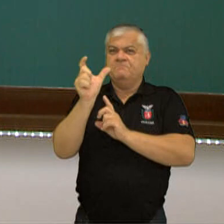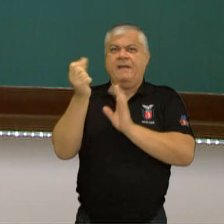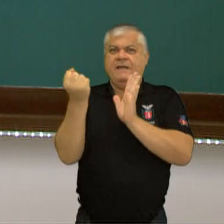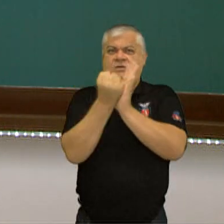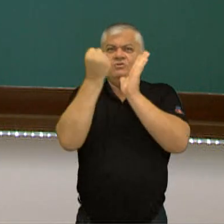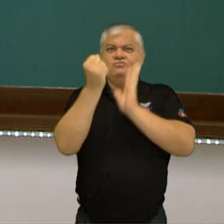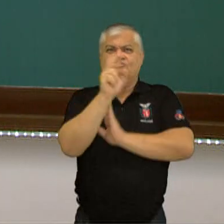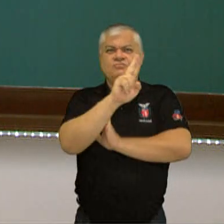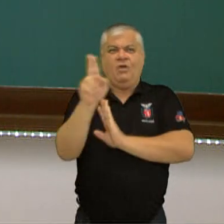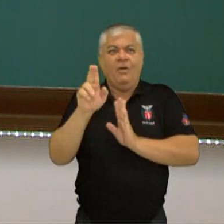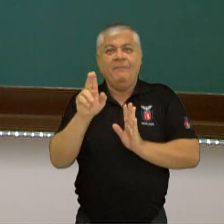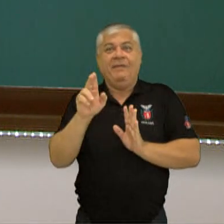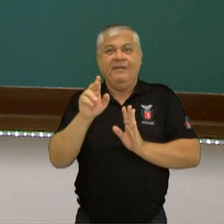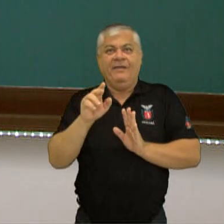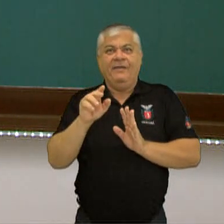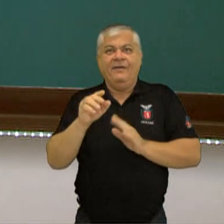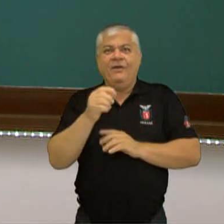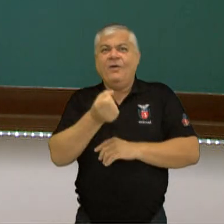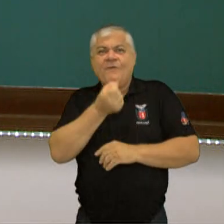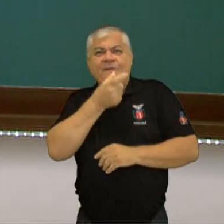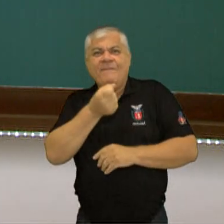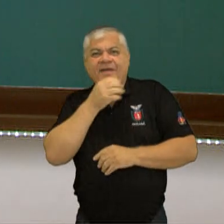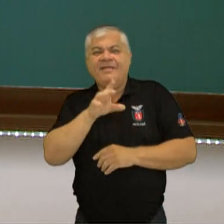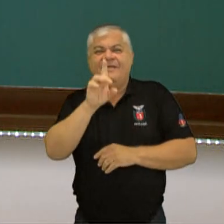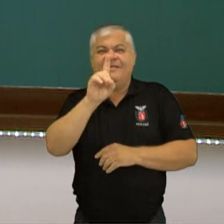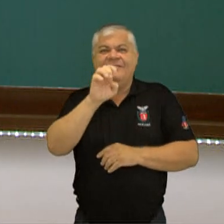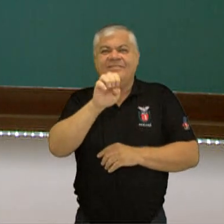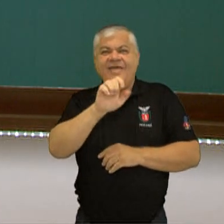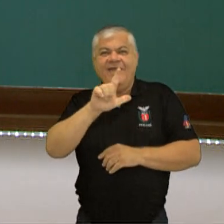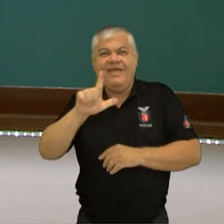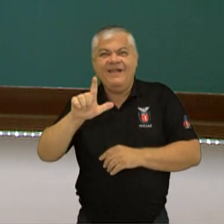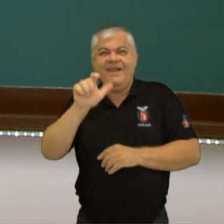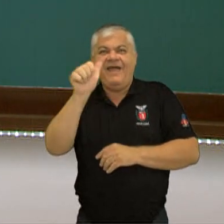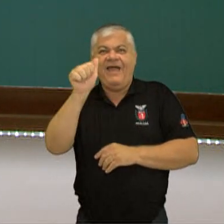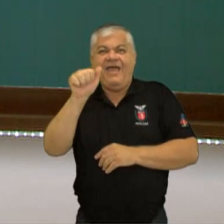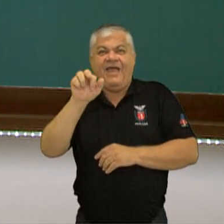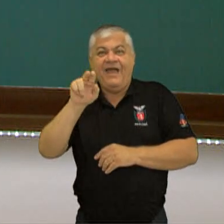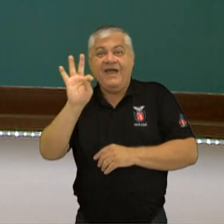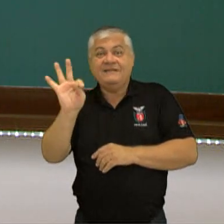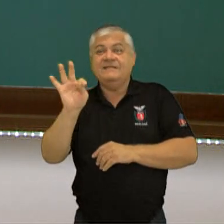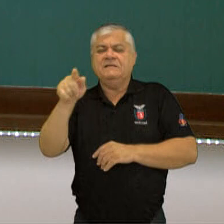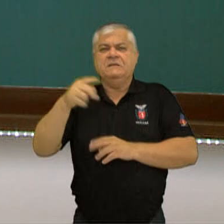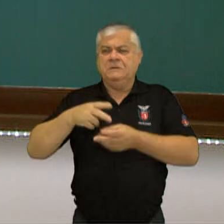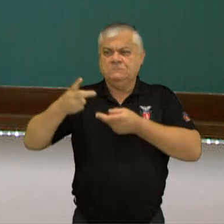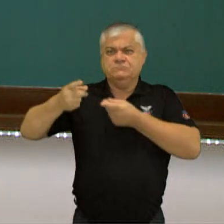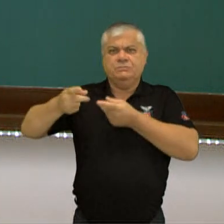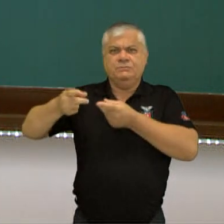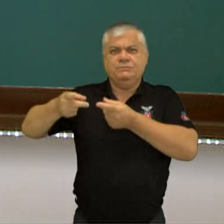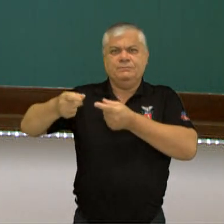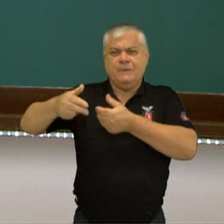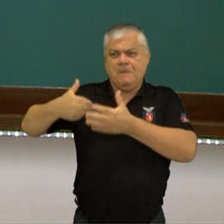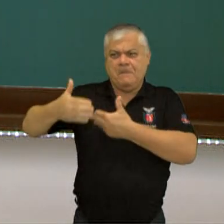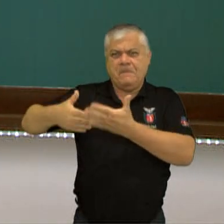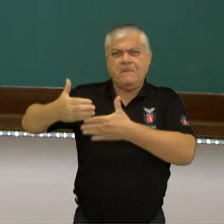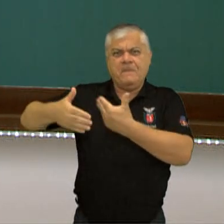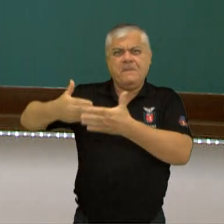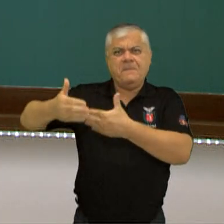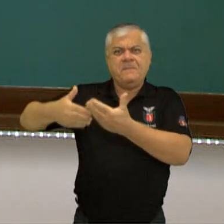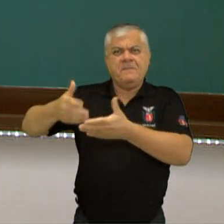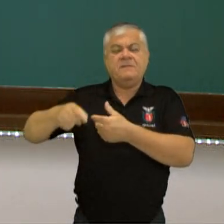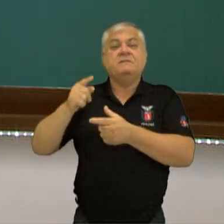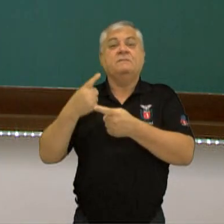a concepção do princípio da Comédia dell'arte, vai perpetuar durante os séculos, né,